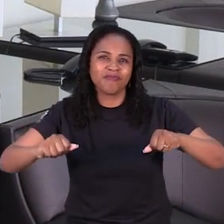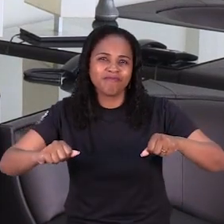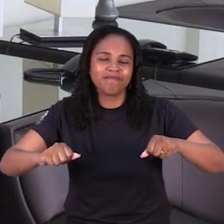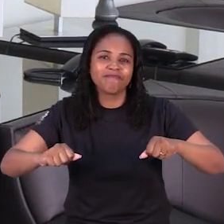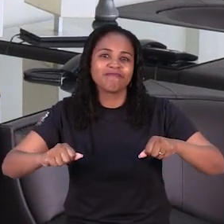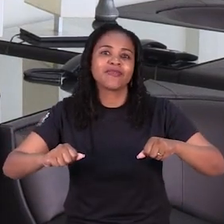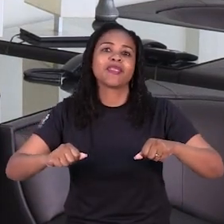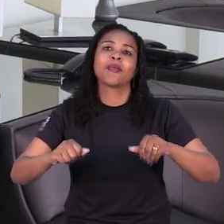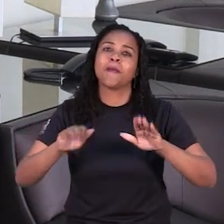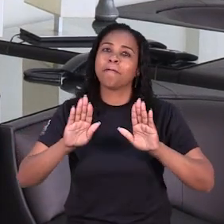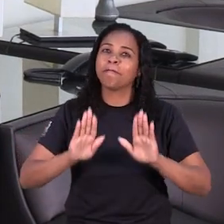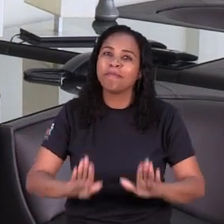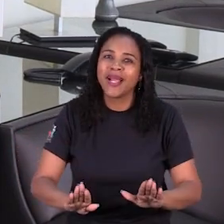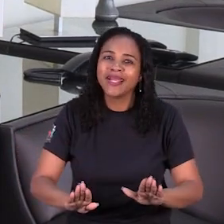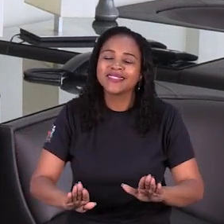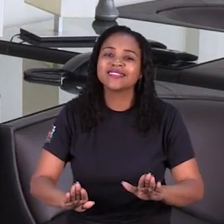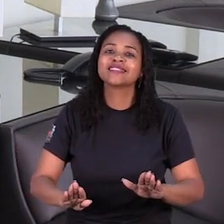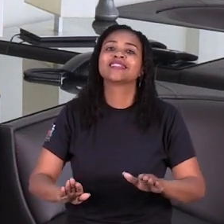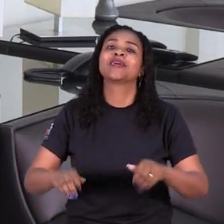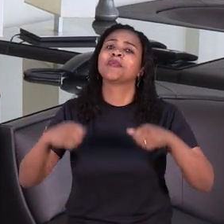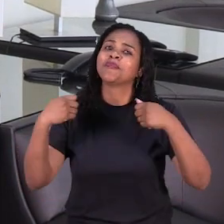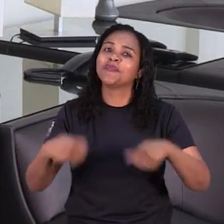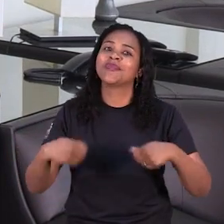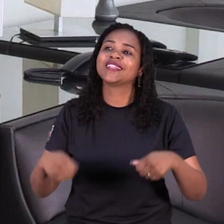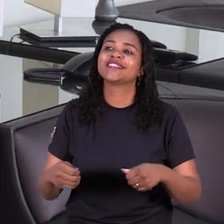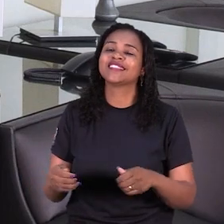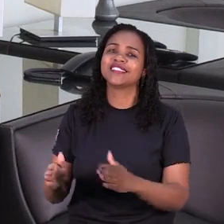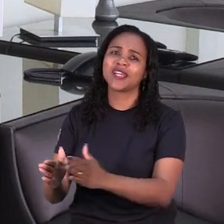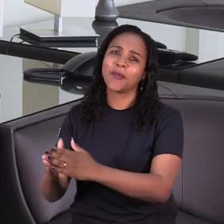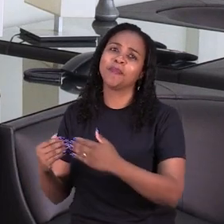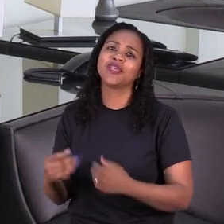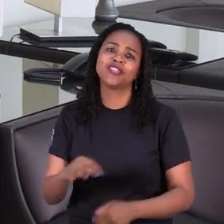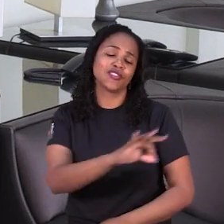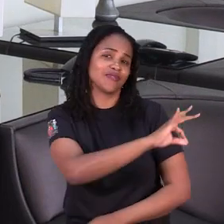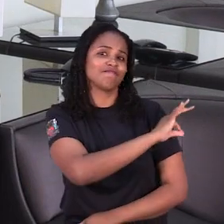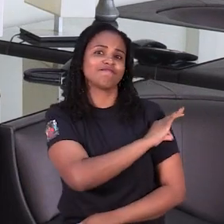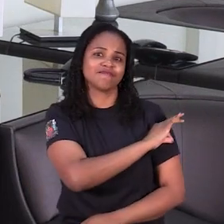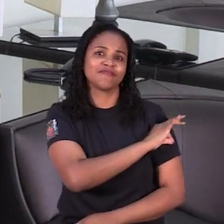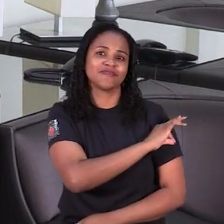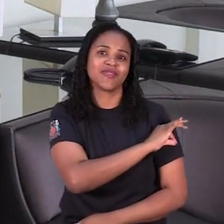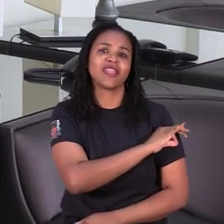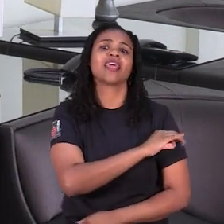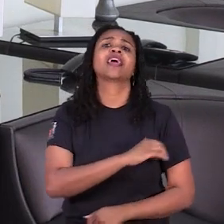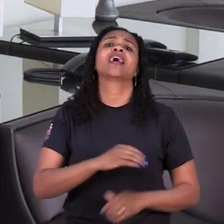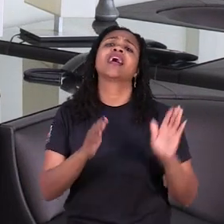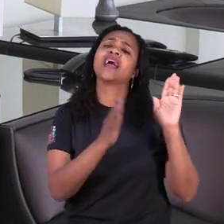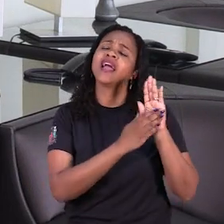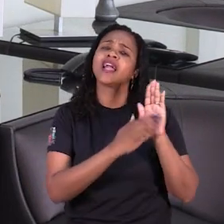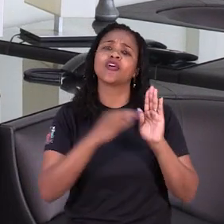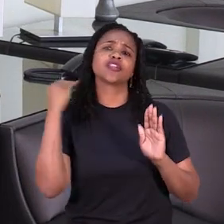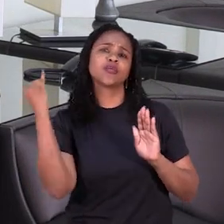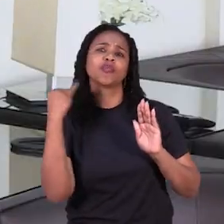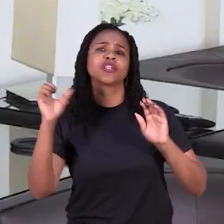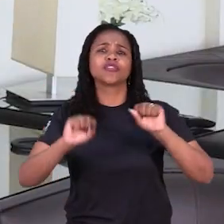para o prefeito para que isso seja feito. Eu acho que são causas de extrema necessidade que a gente vai brigar